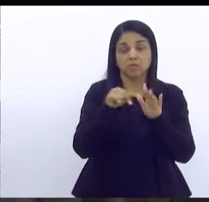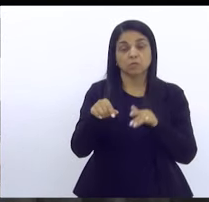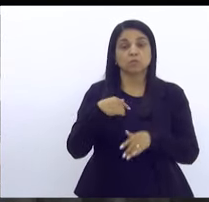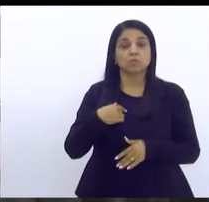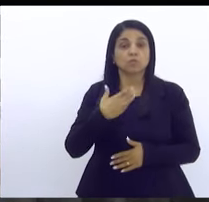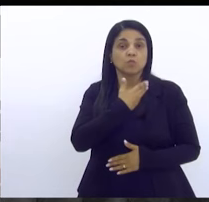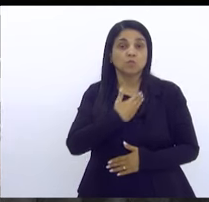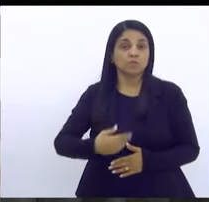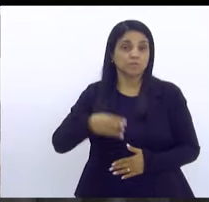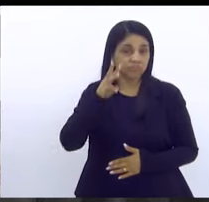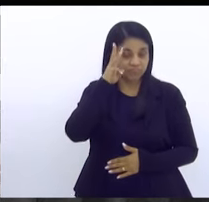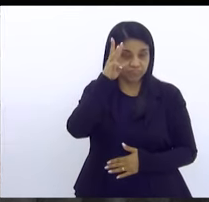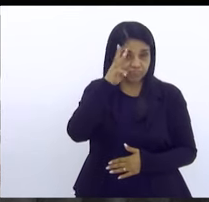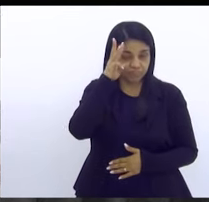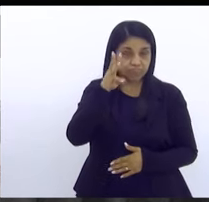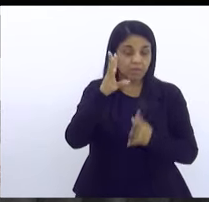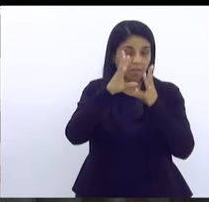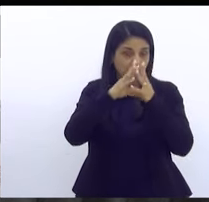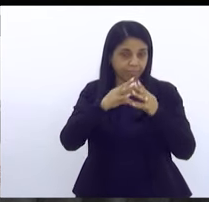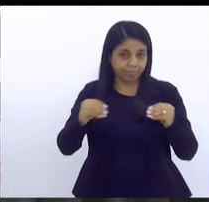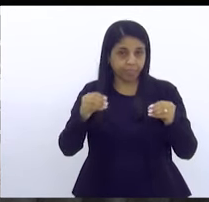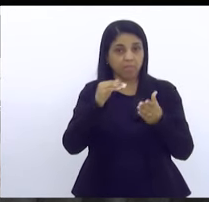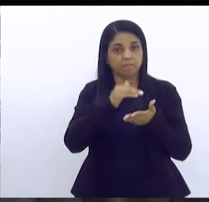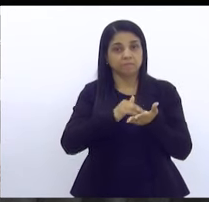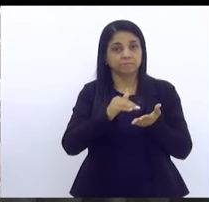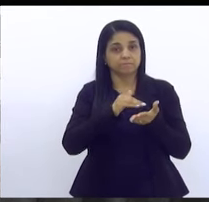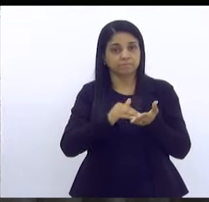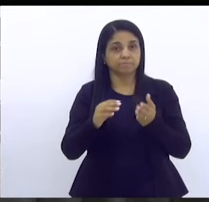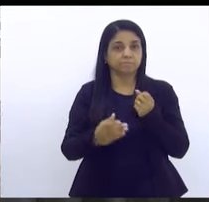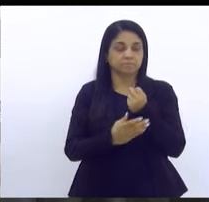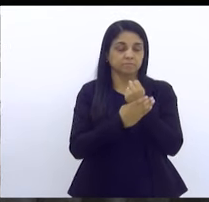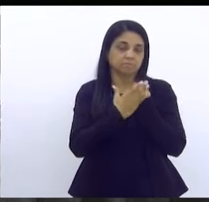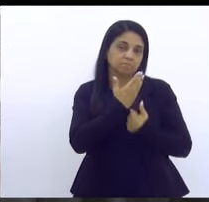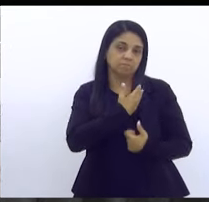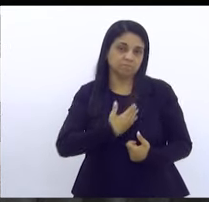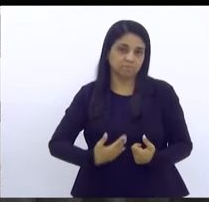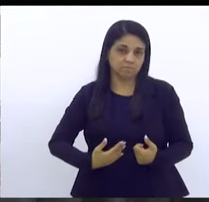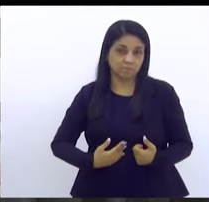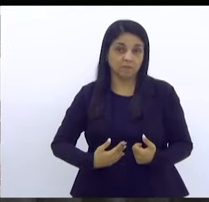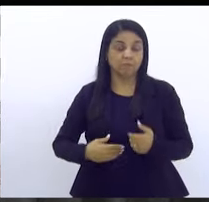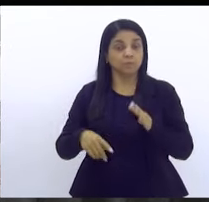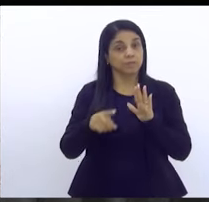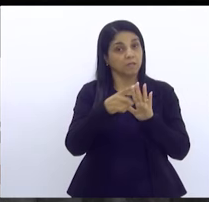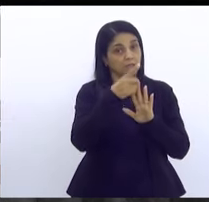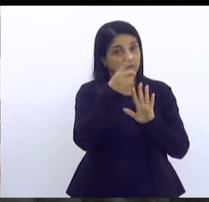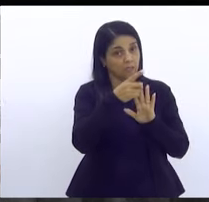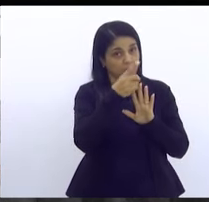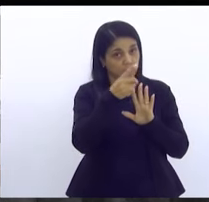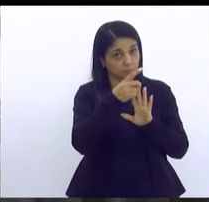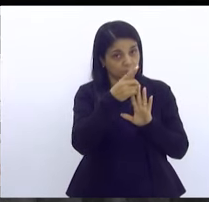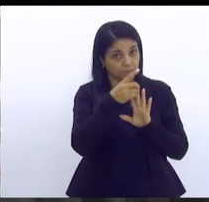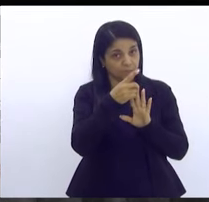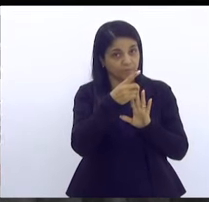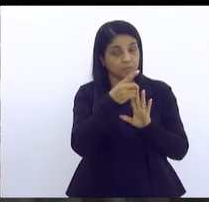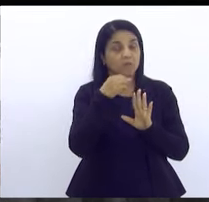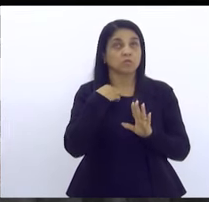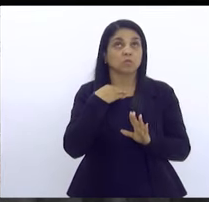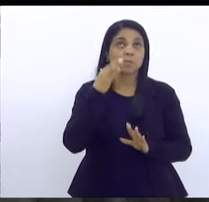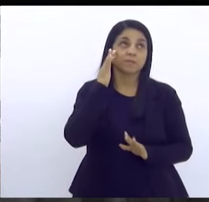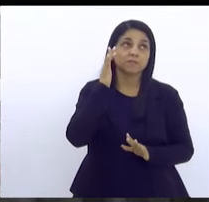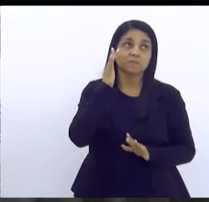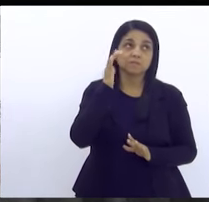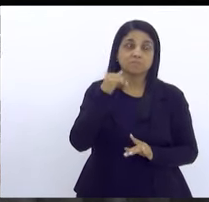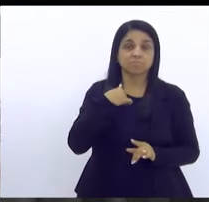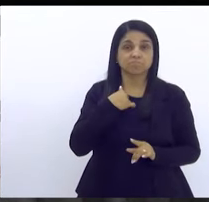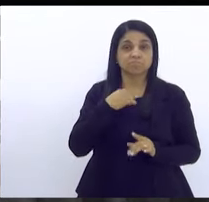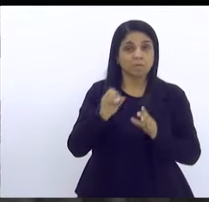Wilson Witzel a extinção da Secretaria de Segurança por decreto. Estou imaginando eu que a